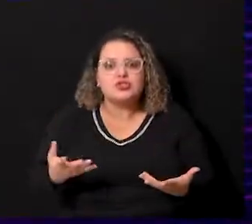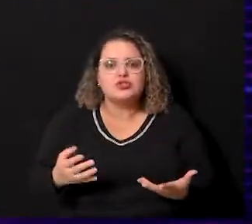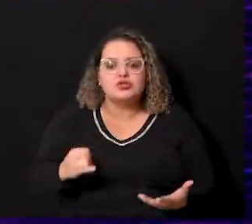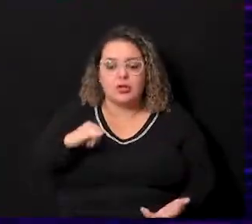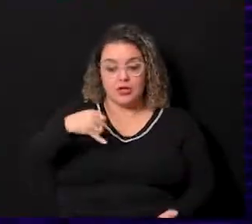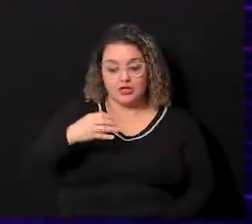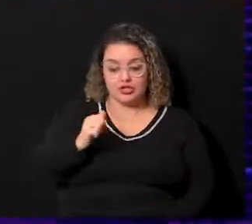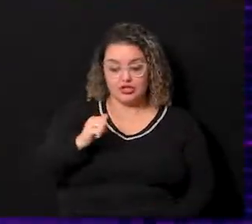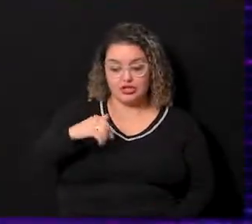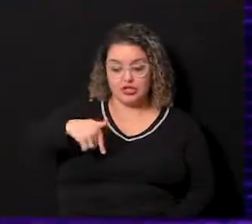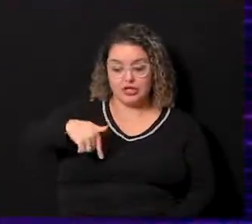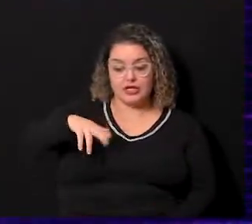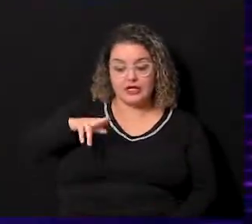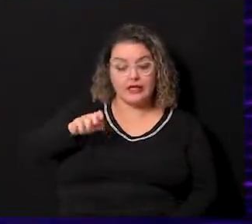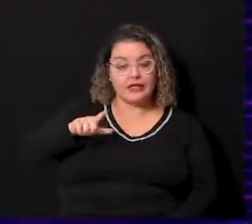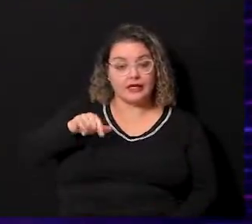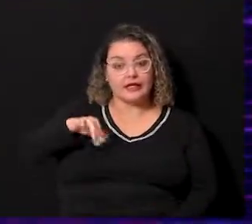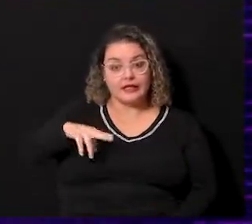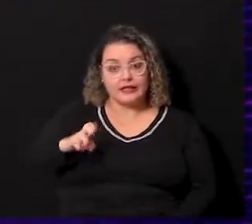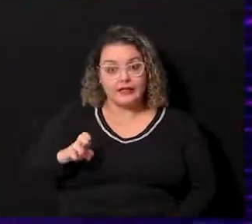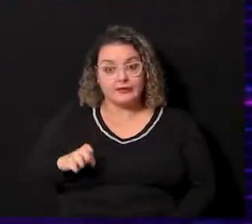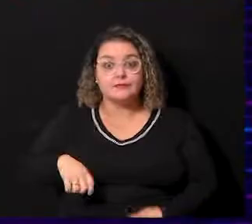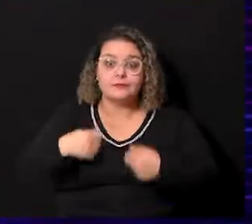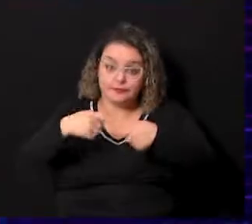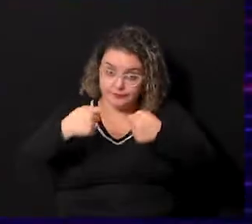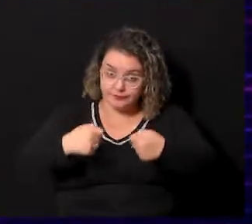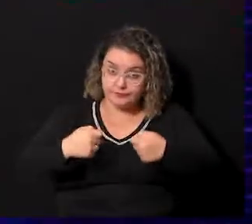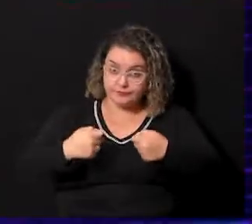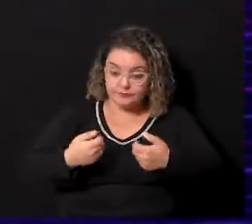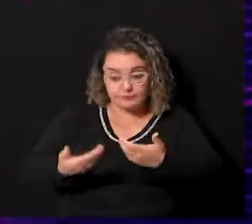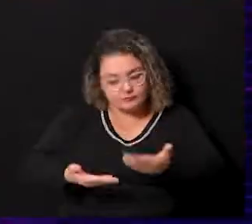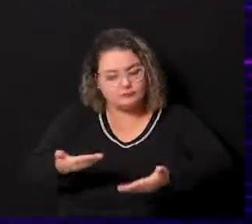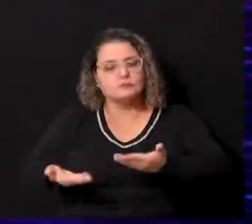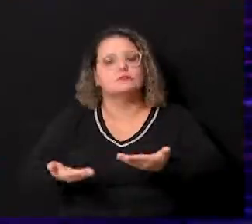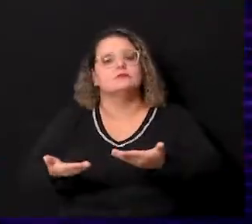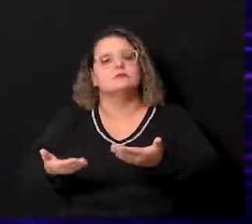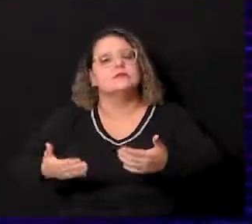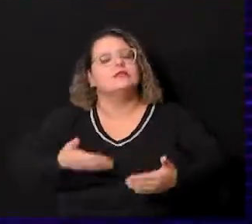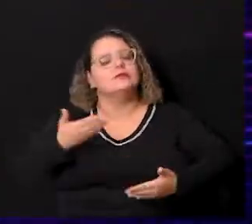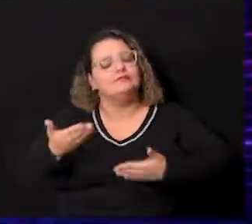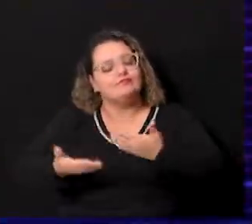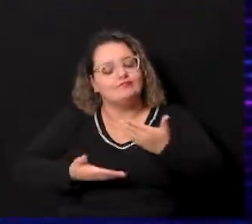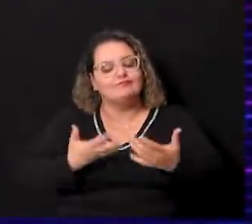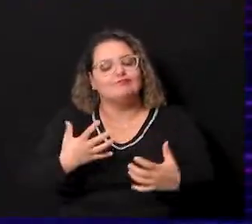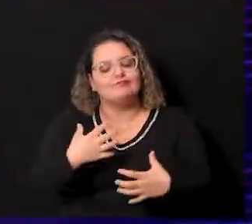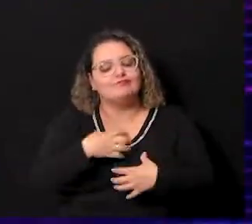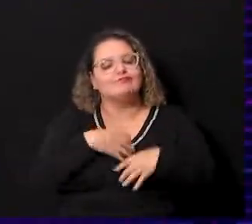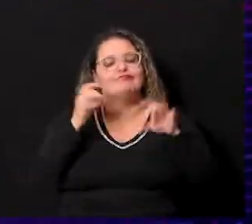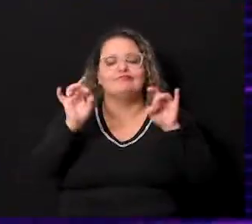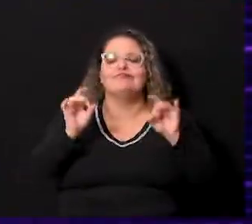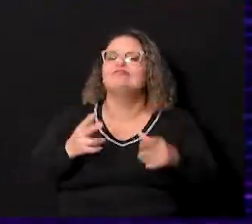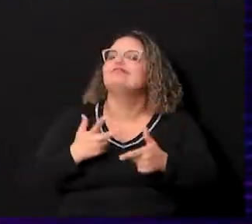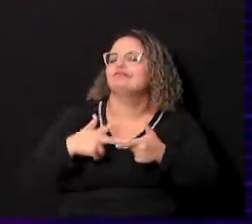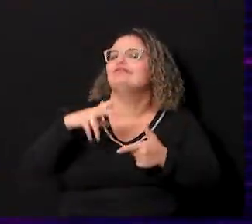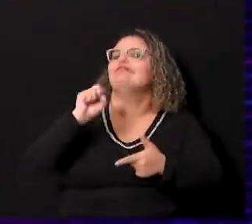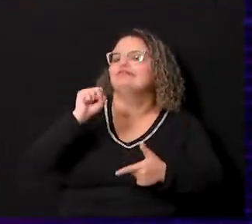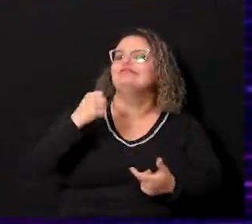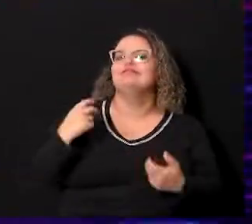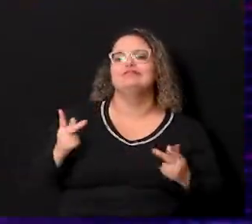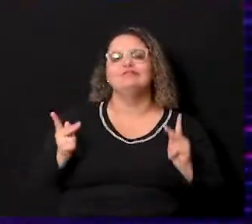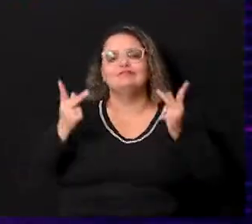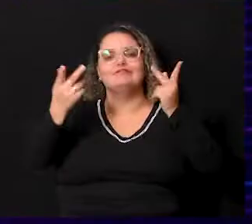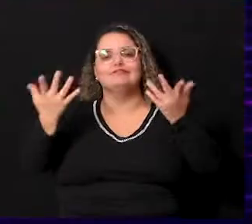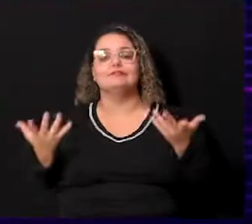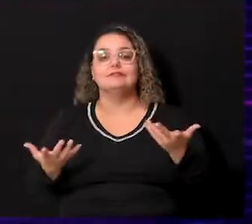situações, e a Jaqueline tem que lidar com tudo isso, e ela acaba lidando de uma maneira muito vitoriosa. Então, realmente é uma